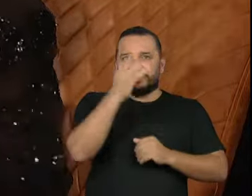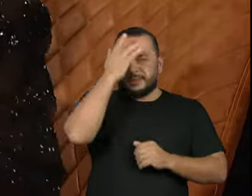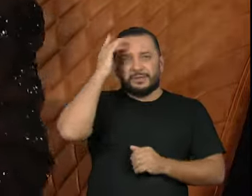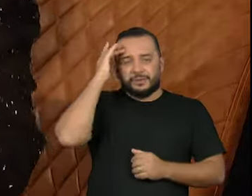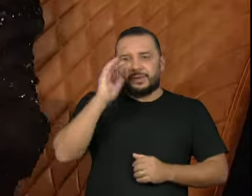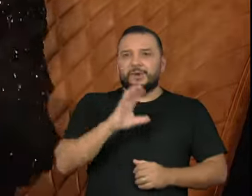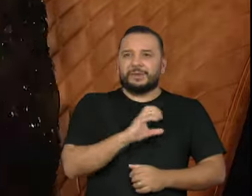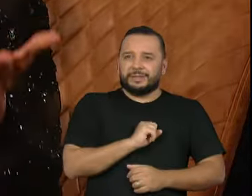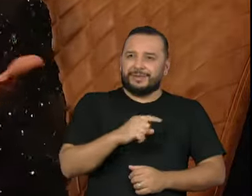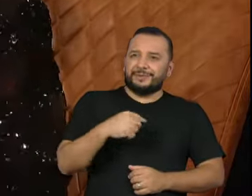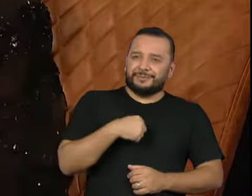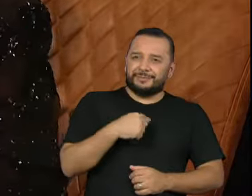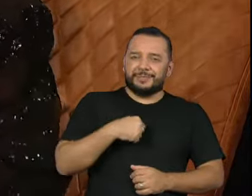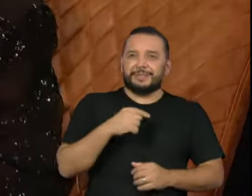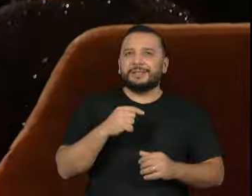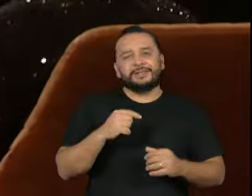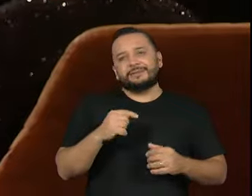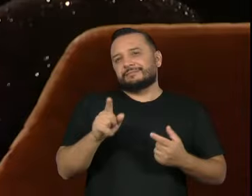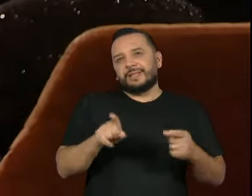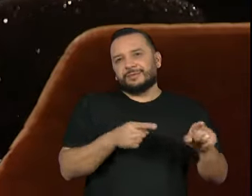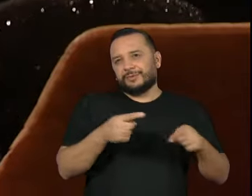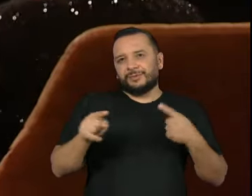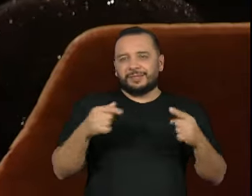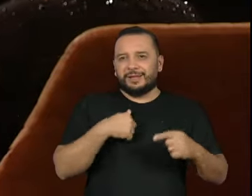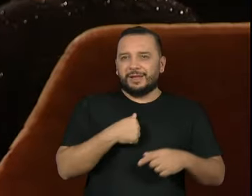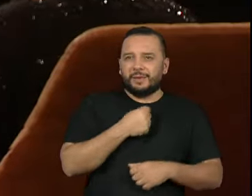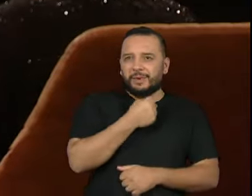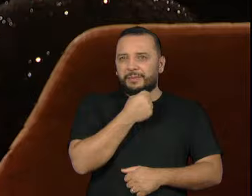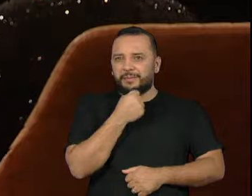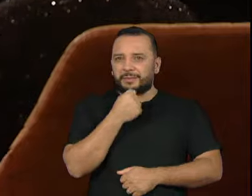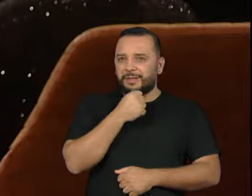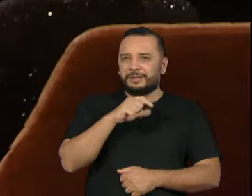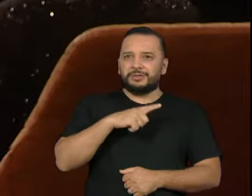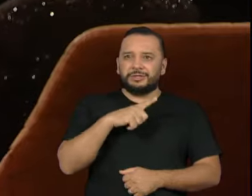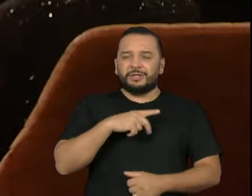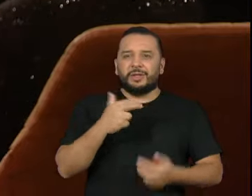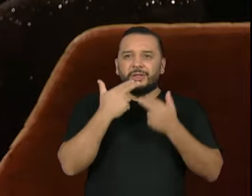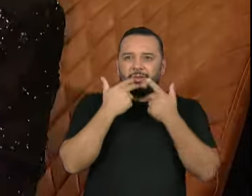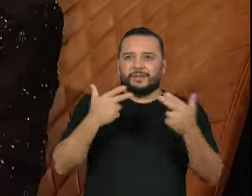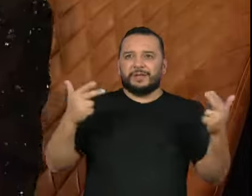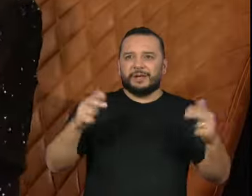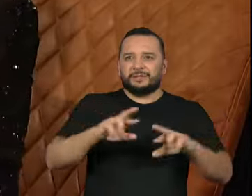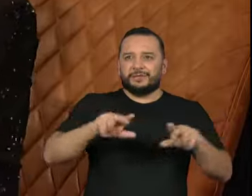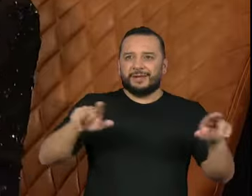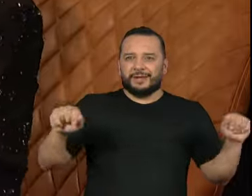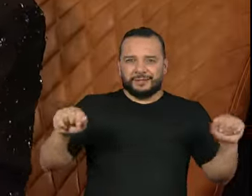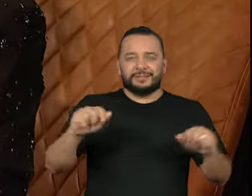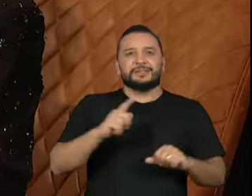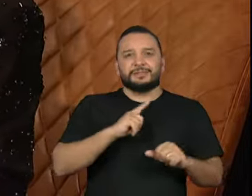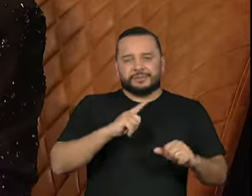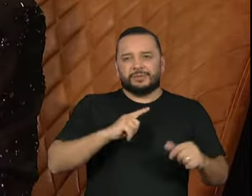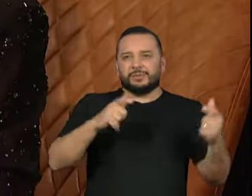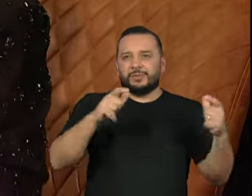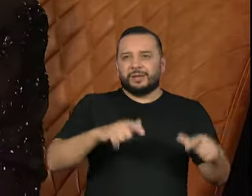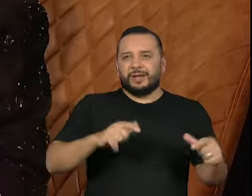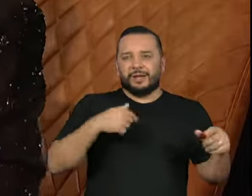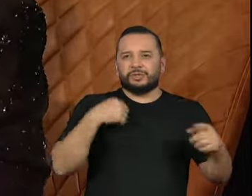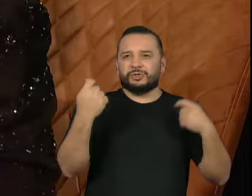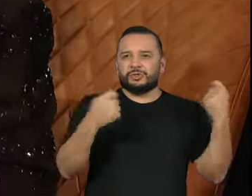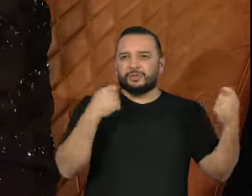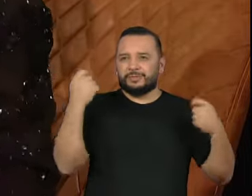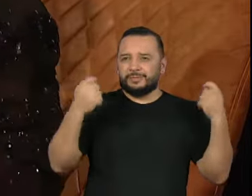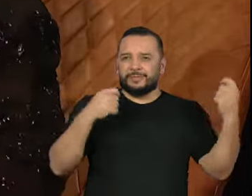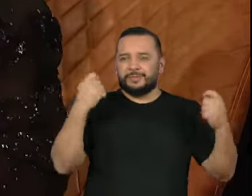comigo, com o Pedrinho, por aquilo que a gente cantava, né, que era muita novidade. E a Baiuca era uma grande casa, né, de música, de